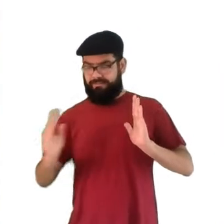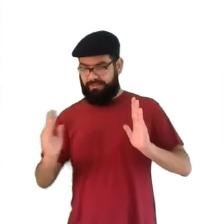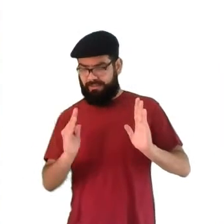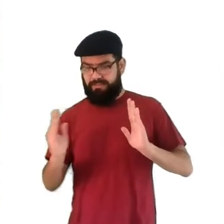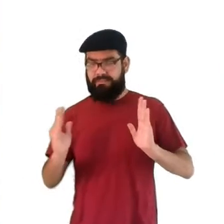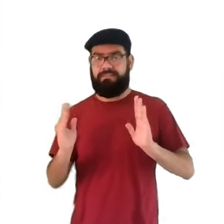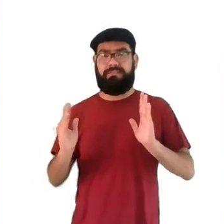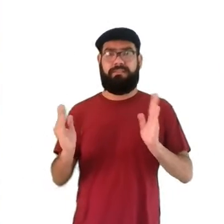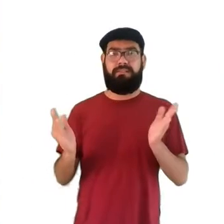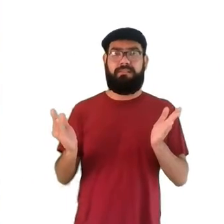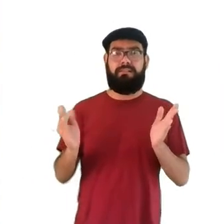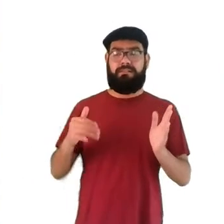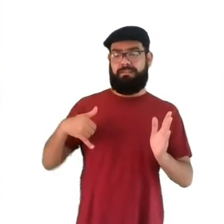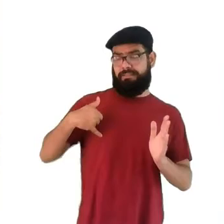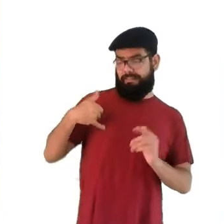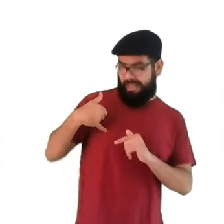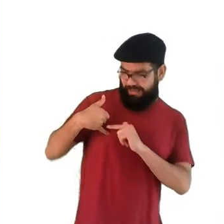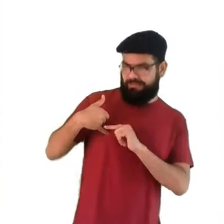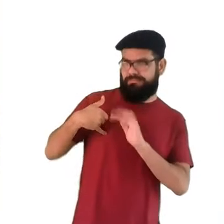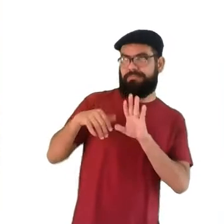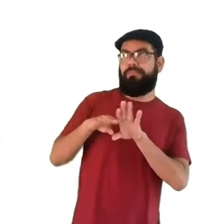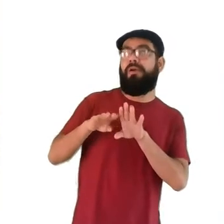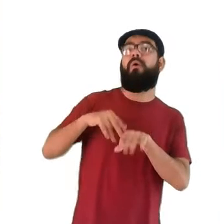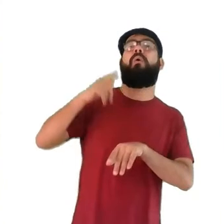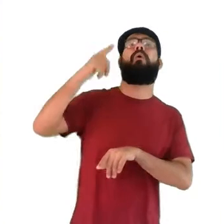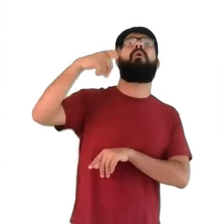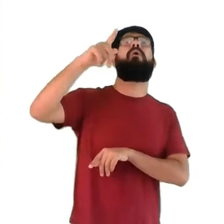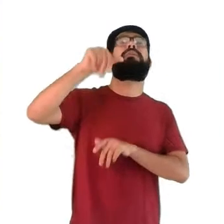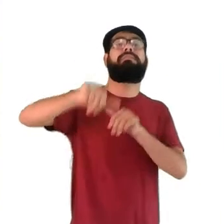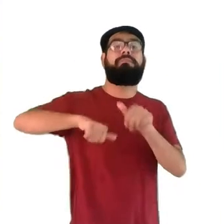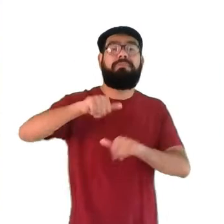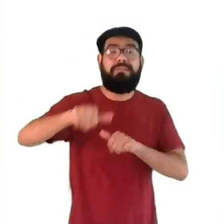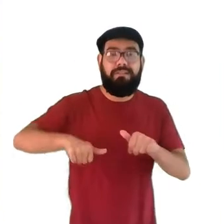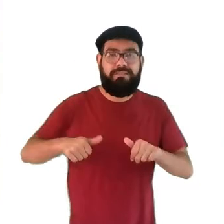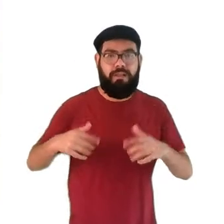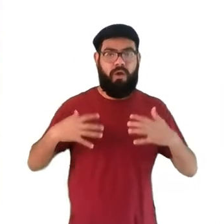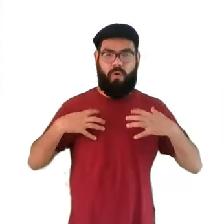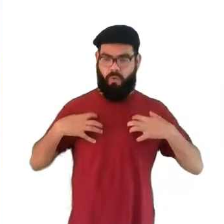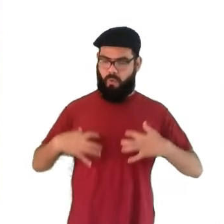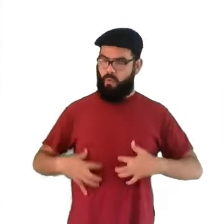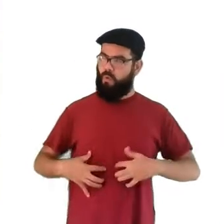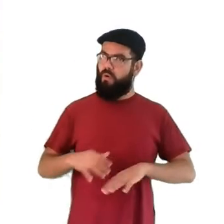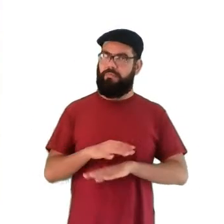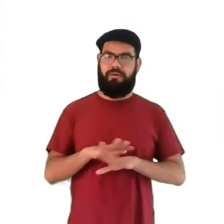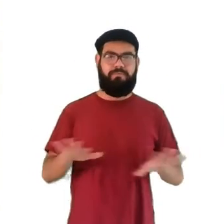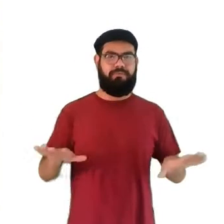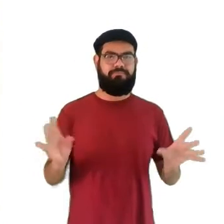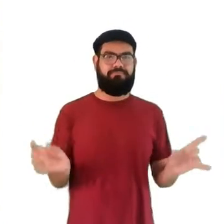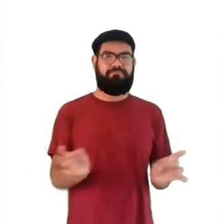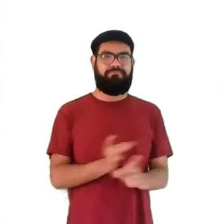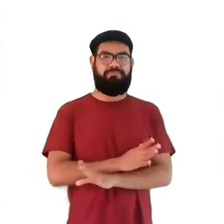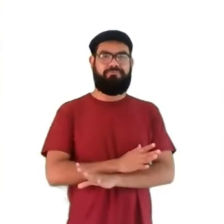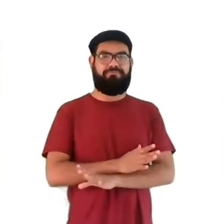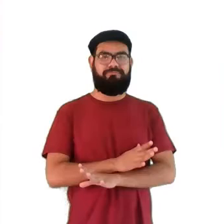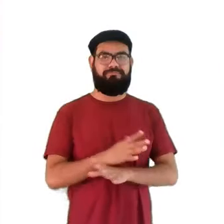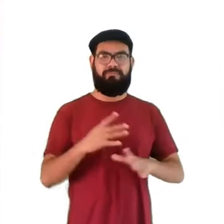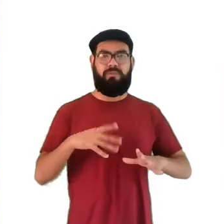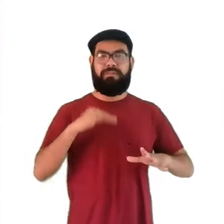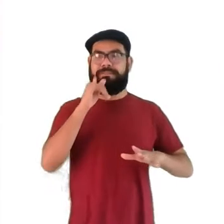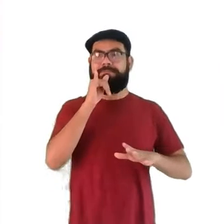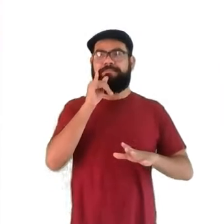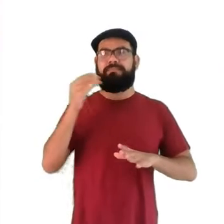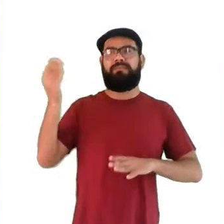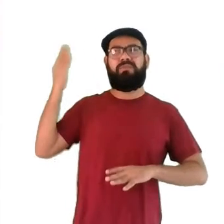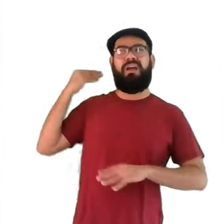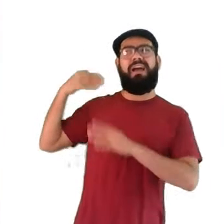nossa idade? Nós temos as mudanças corporais estabilizadas, ou seja, tudo que teve que